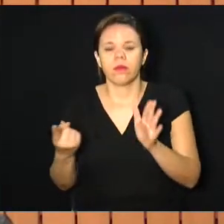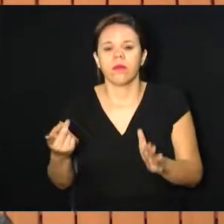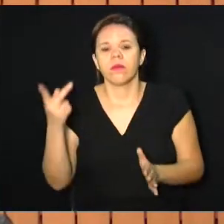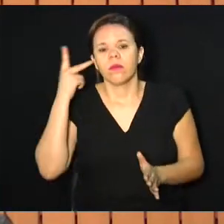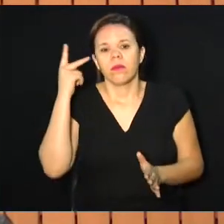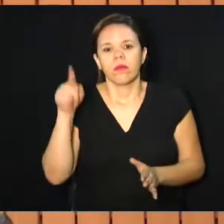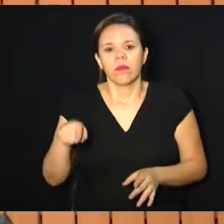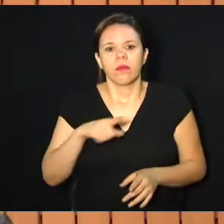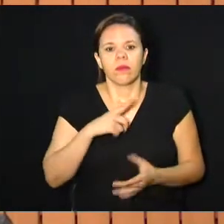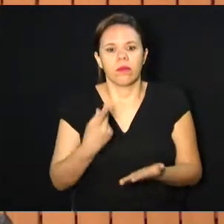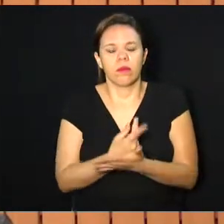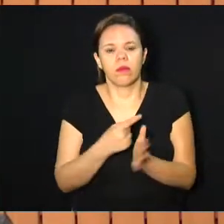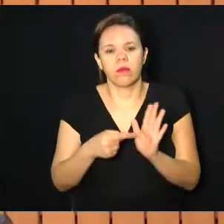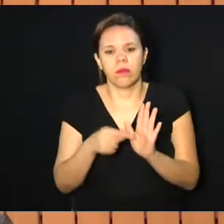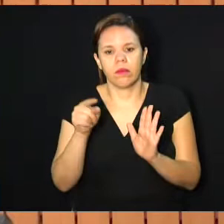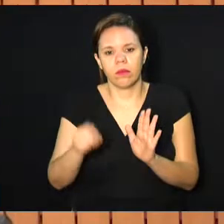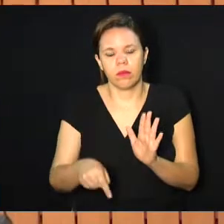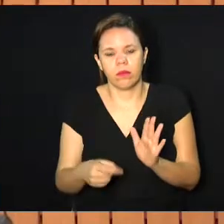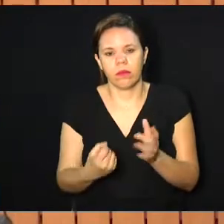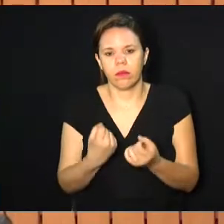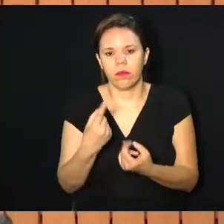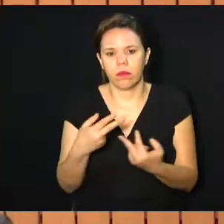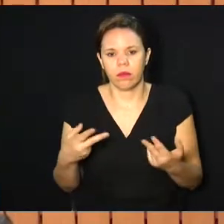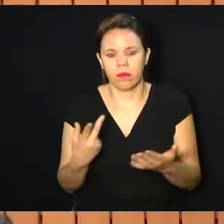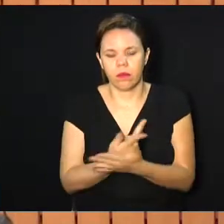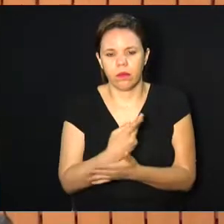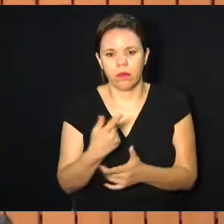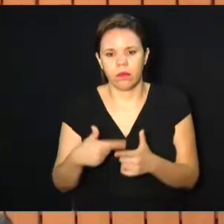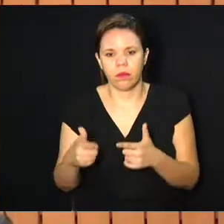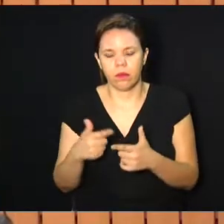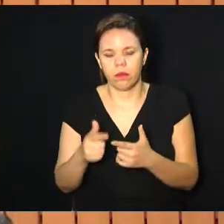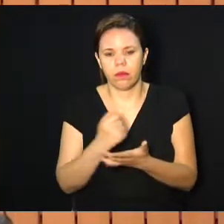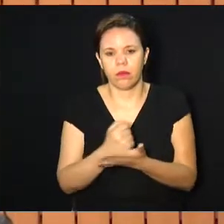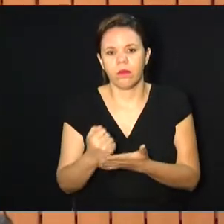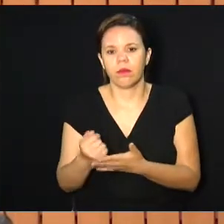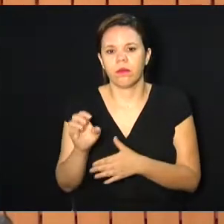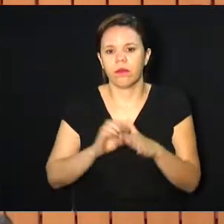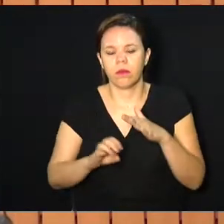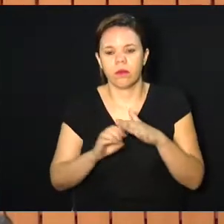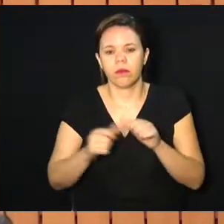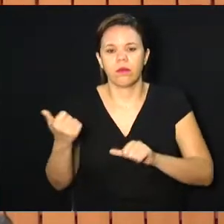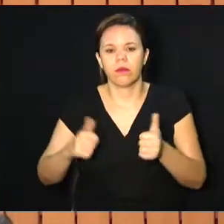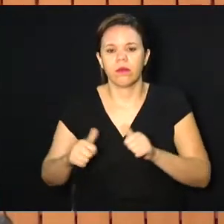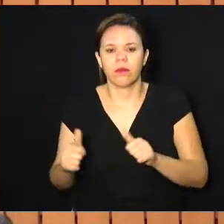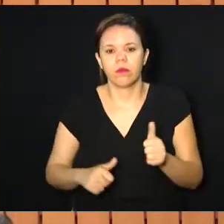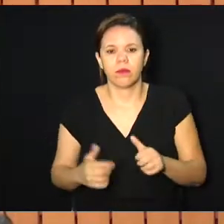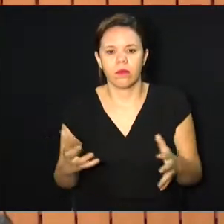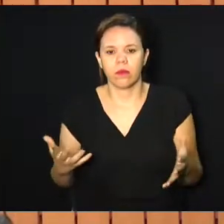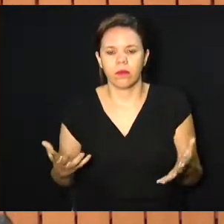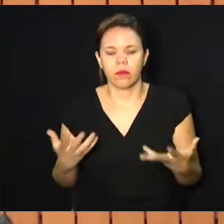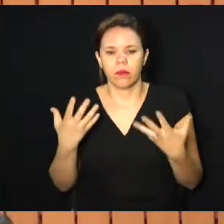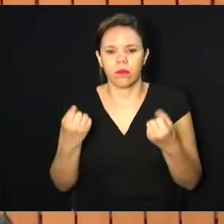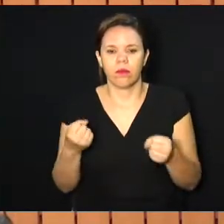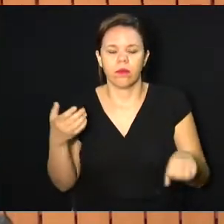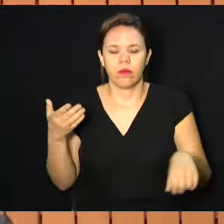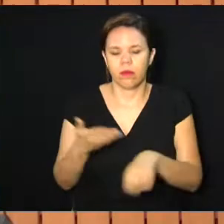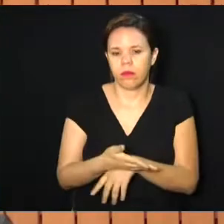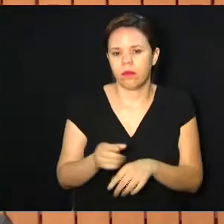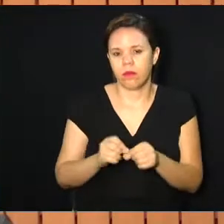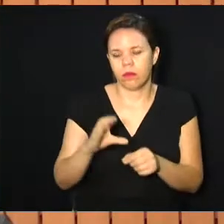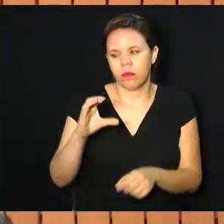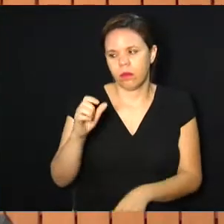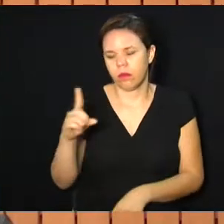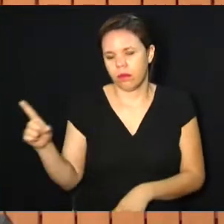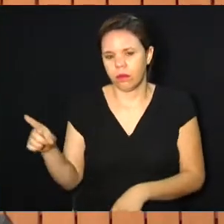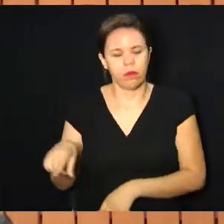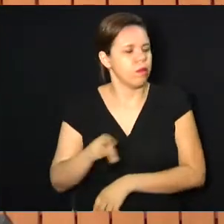tem esse erro aqui, em caso de fusões, de contratação de empresas, quem tem que avaliar a fusão é o CAD, e não a prefeitura,